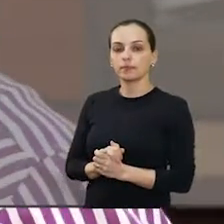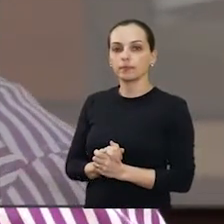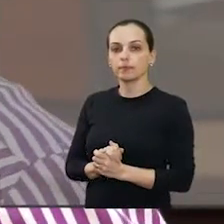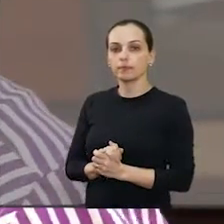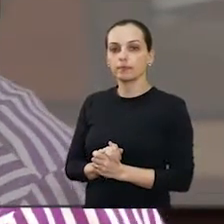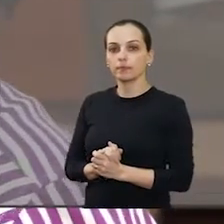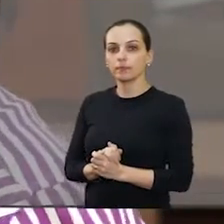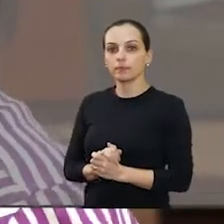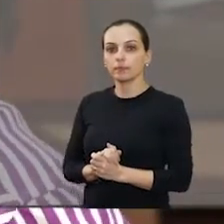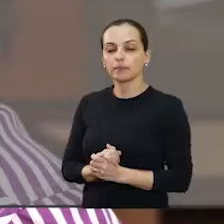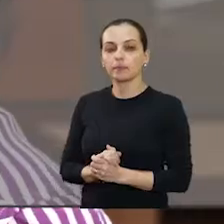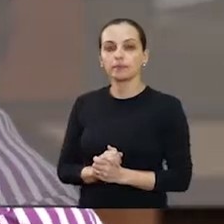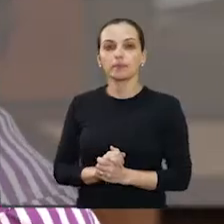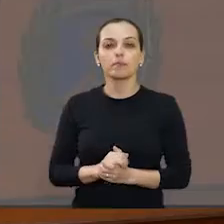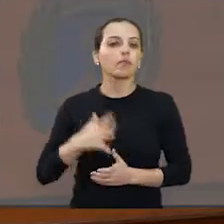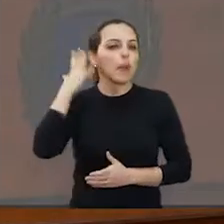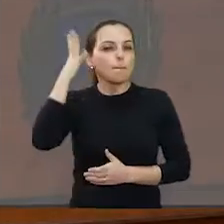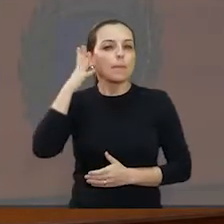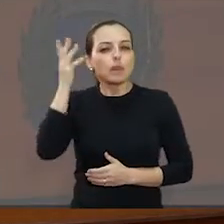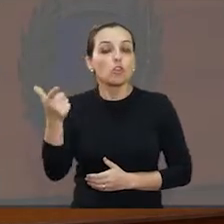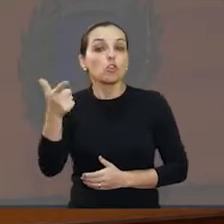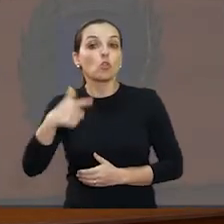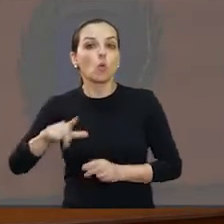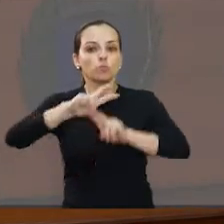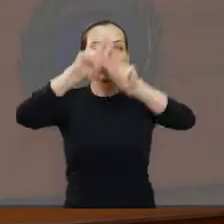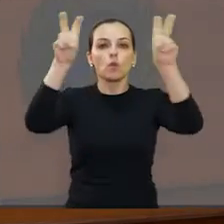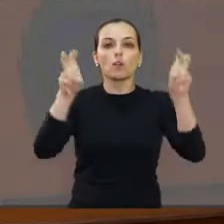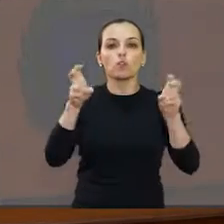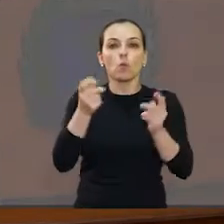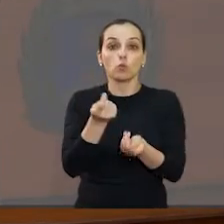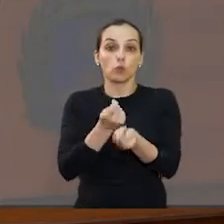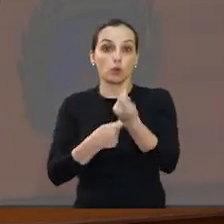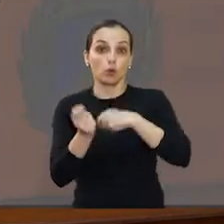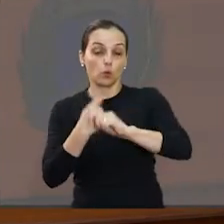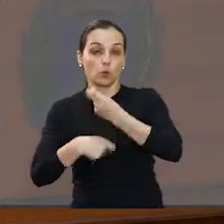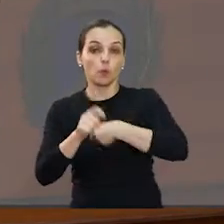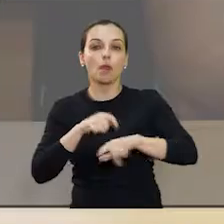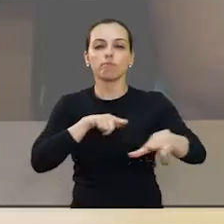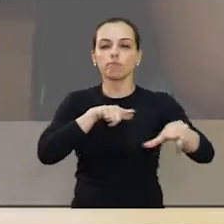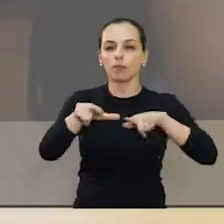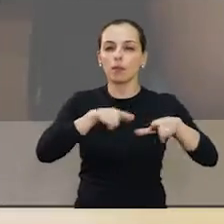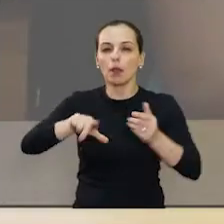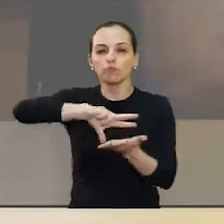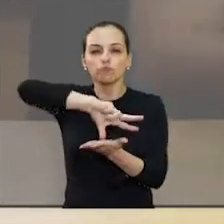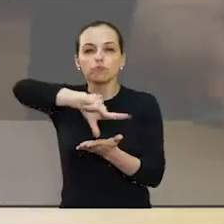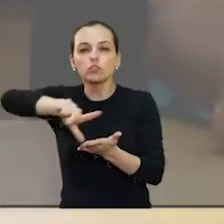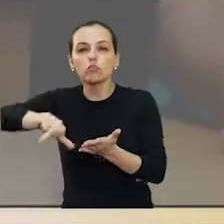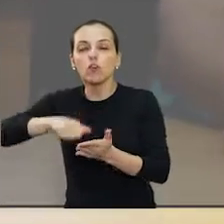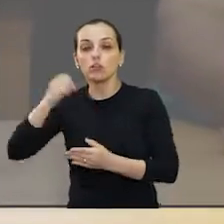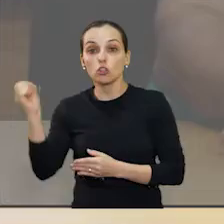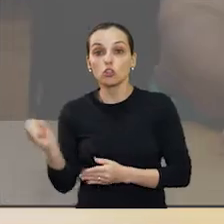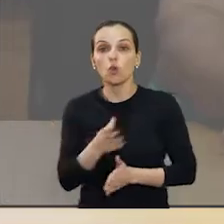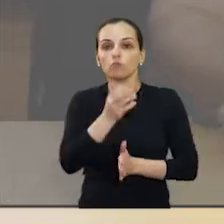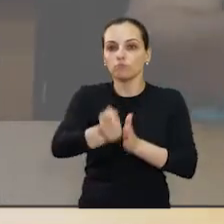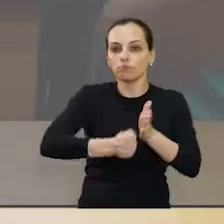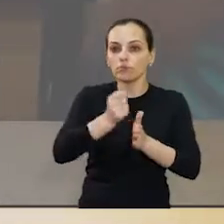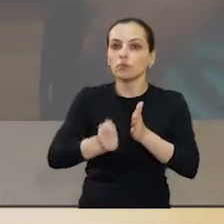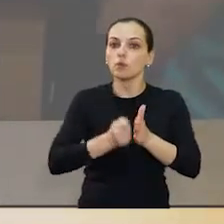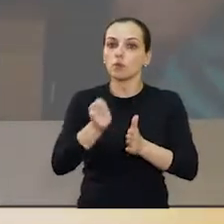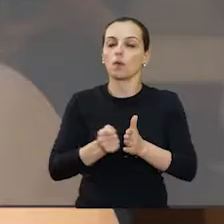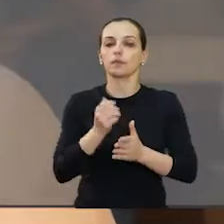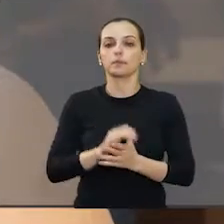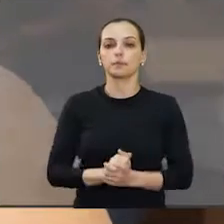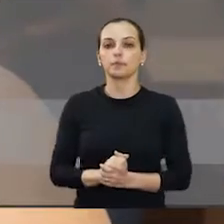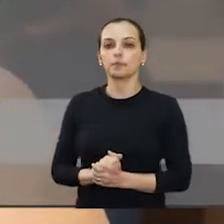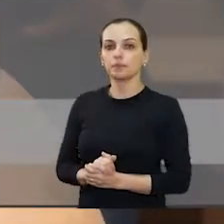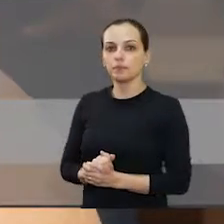para o município seria mais interessante. Outro tema abordado foram as novas formas de organização econômica que estão surgindo em